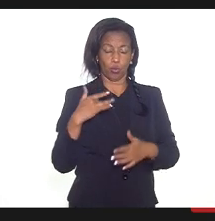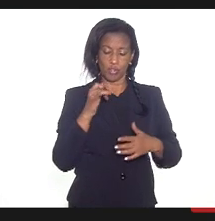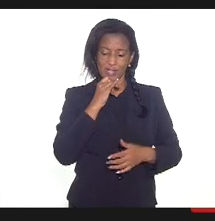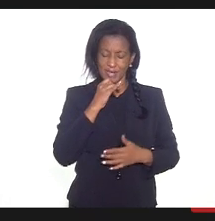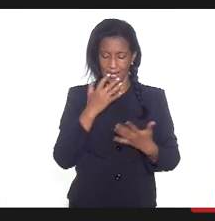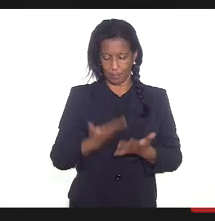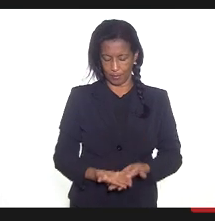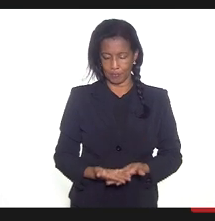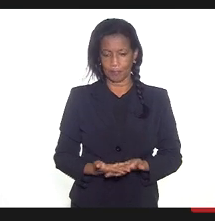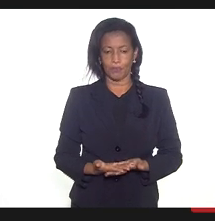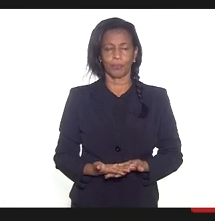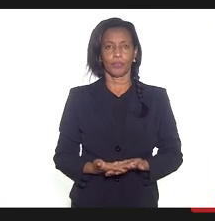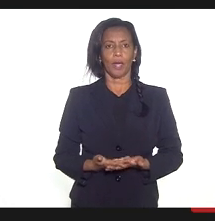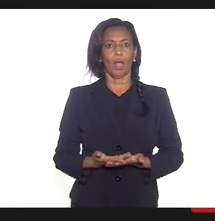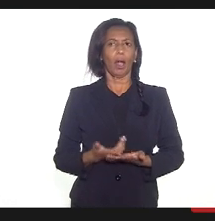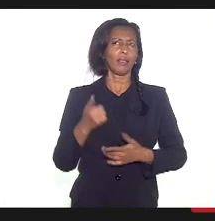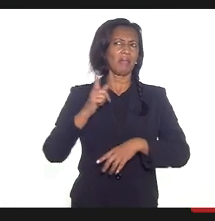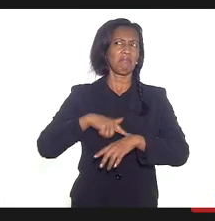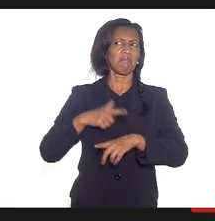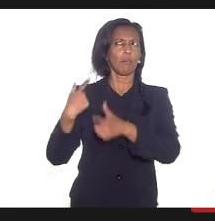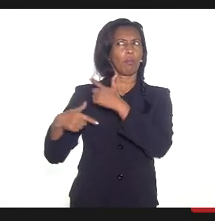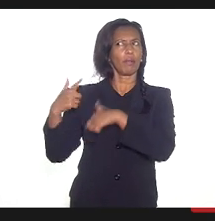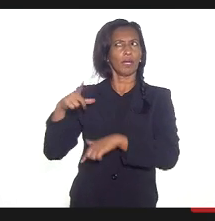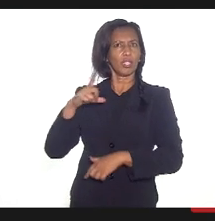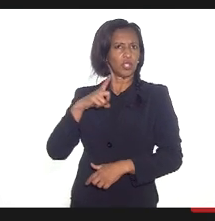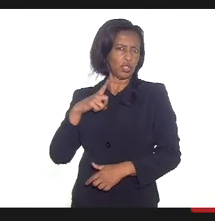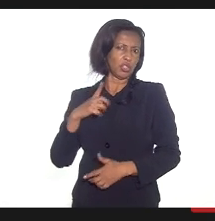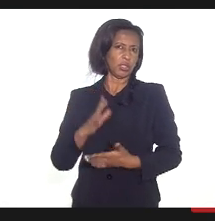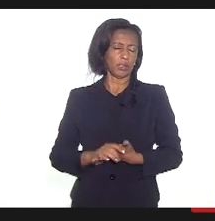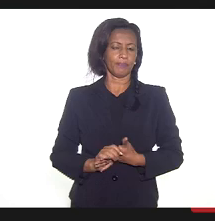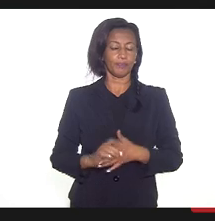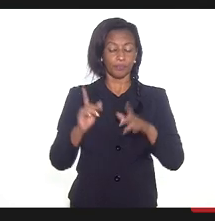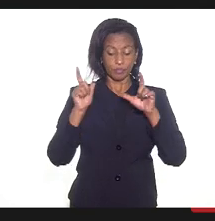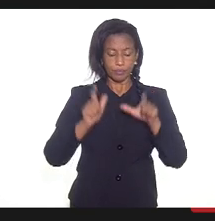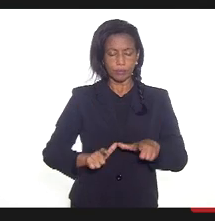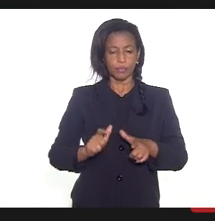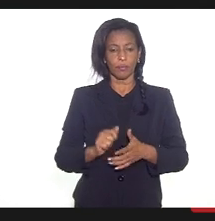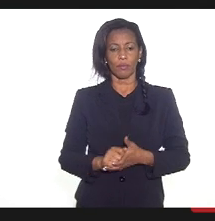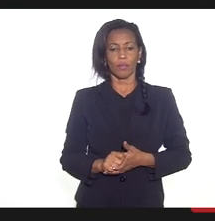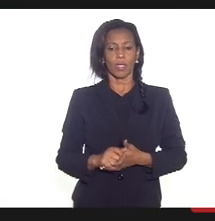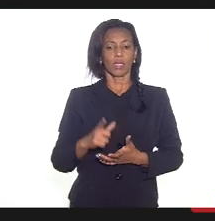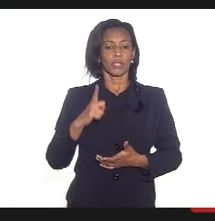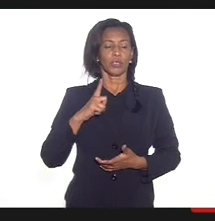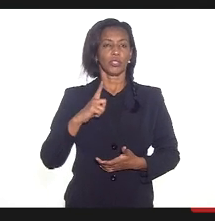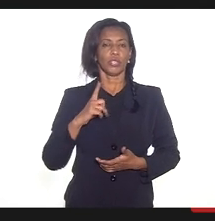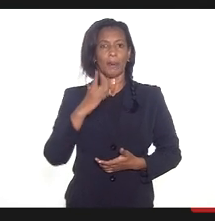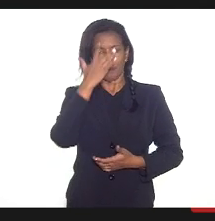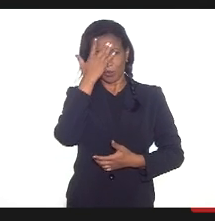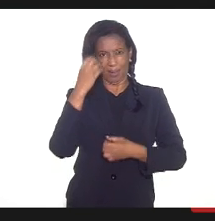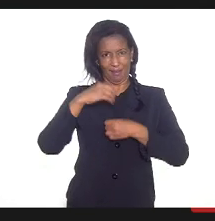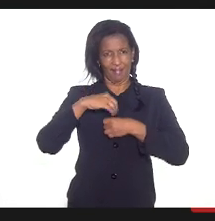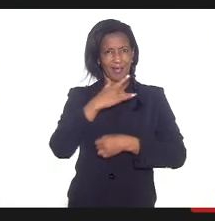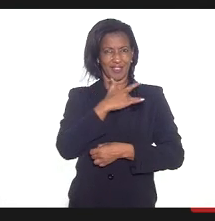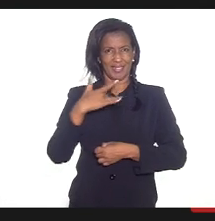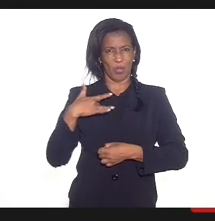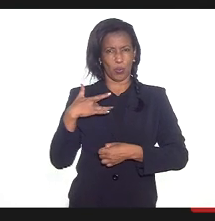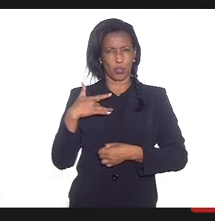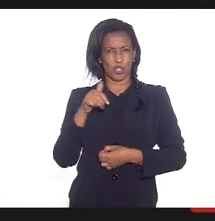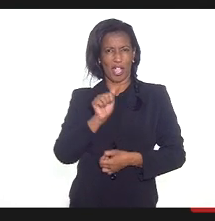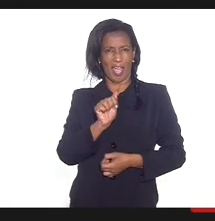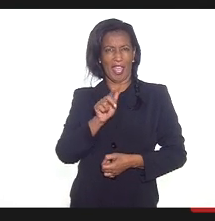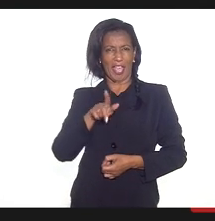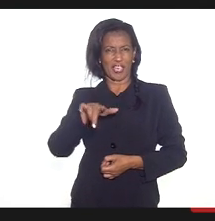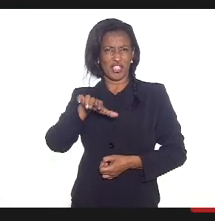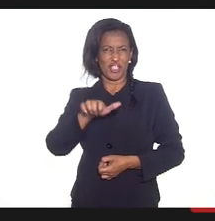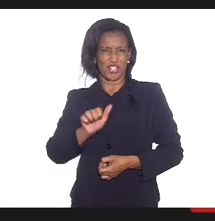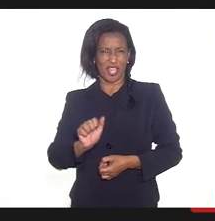exemplo, tinha até pouco tempo atrás, eu não sei se ainda tem, aqui tinha, onde tinha agente de saúde, né? Acho que esse trabalho podia ter